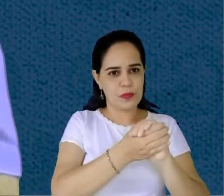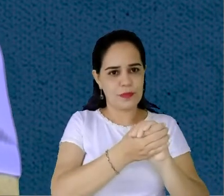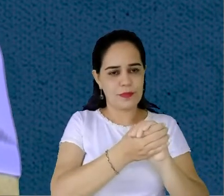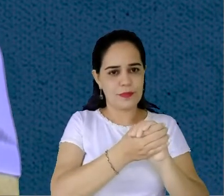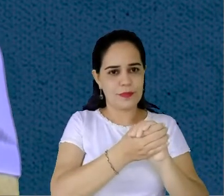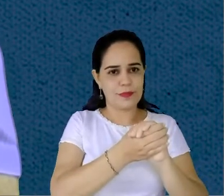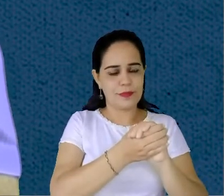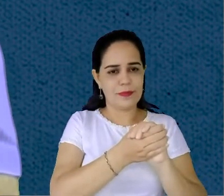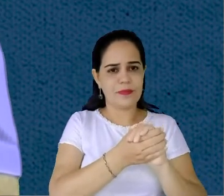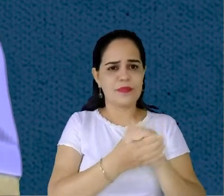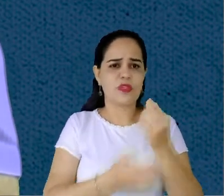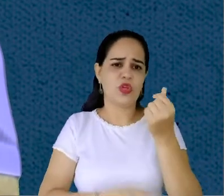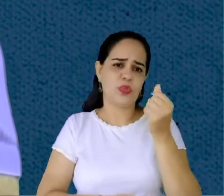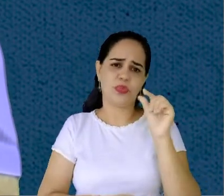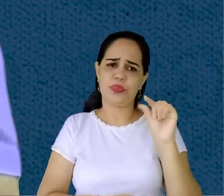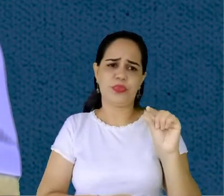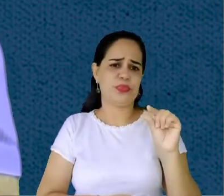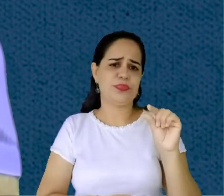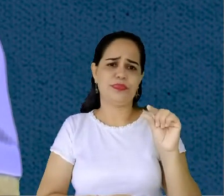Como digo,